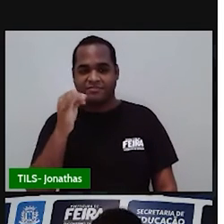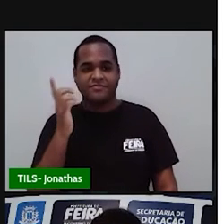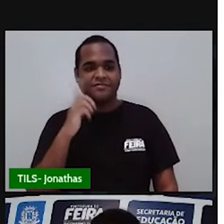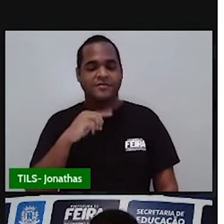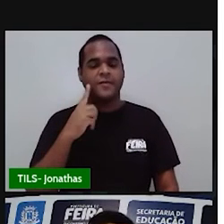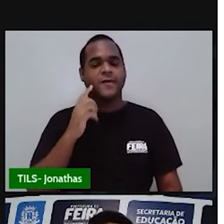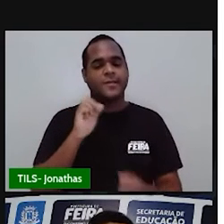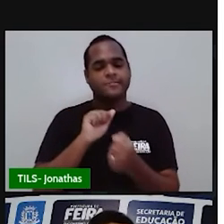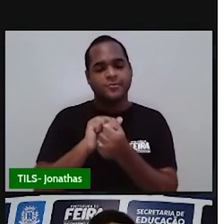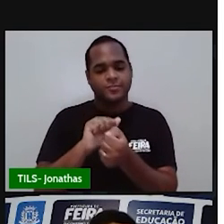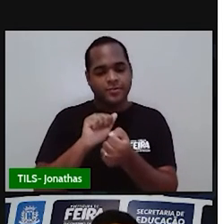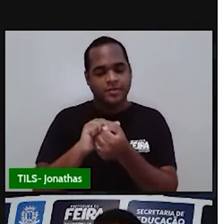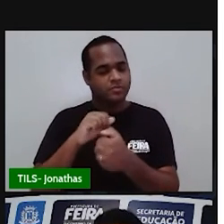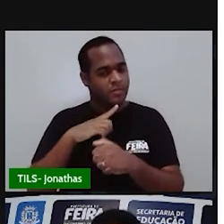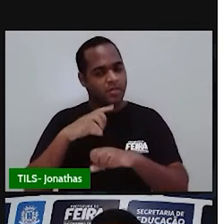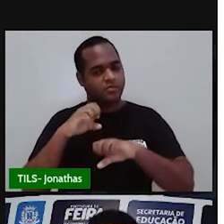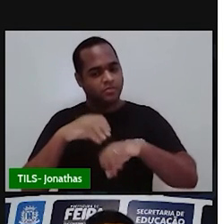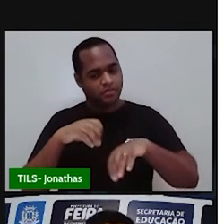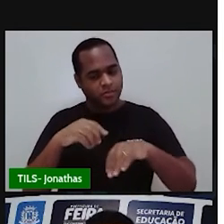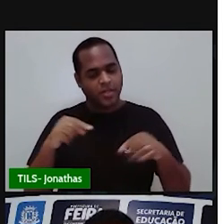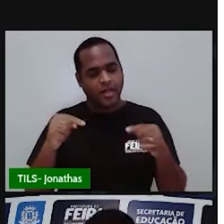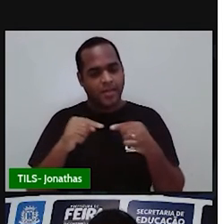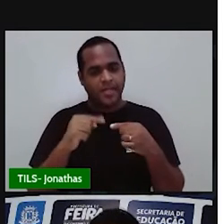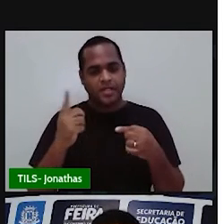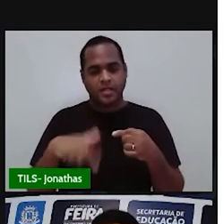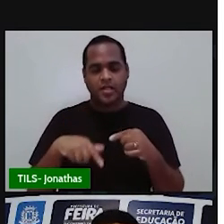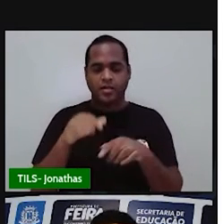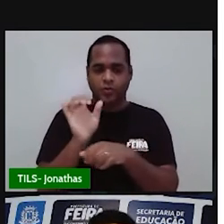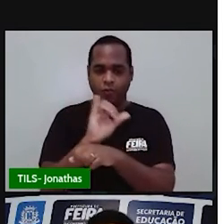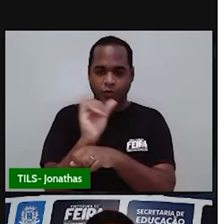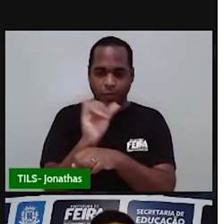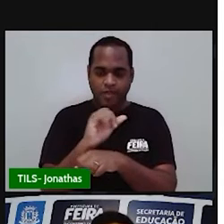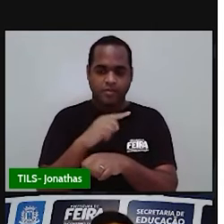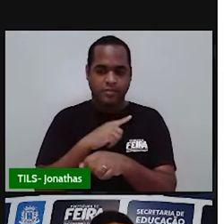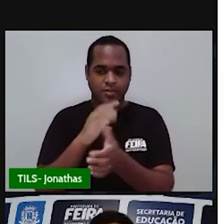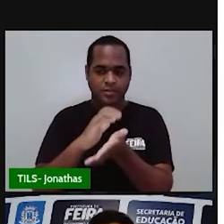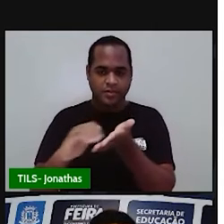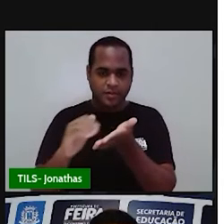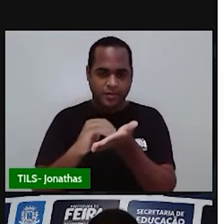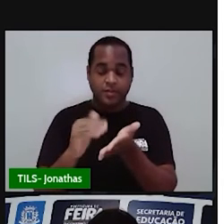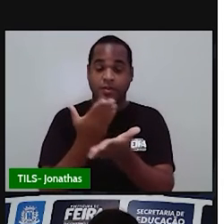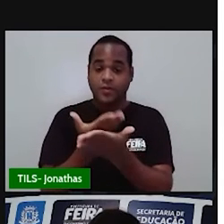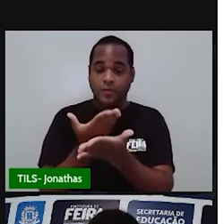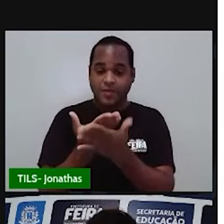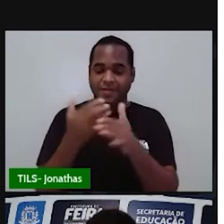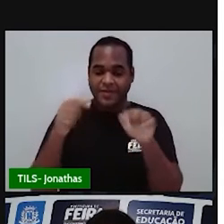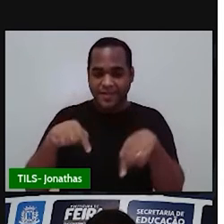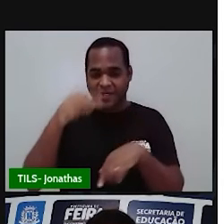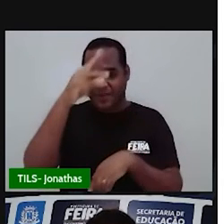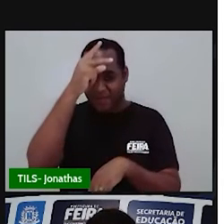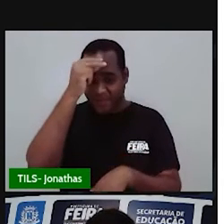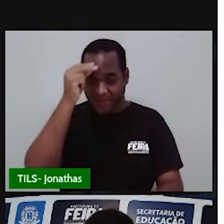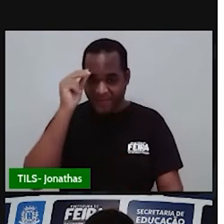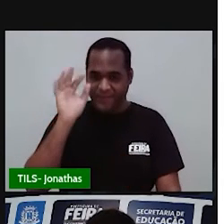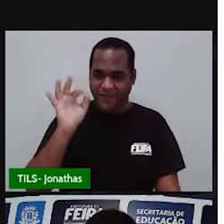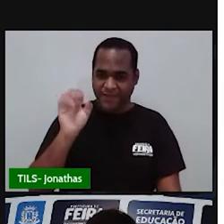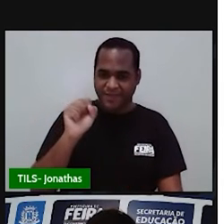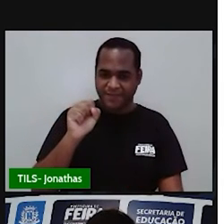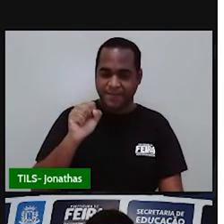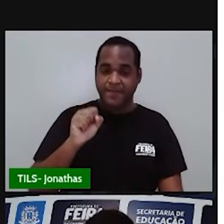esteja acompanhando essa aula lá no canal do YouTube da Secretaria Municipal de Educação de Feira de Santana. Então, olha